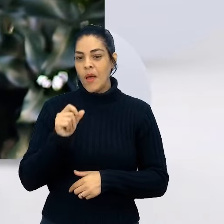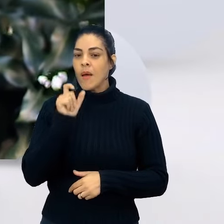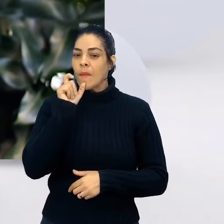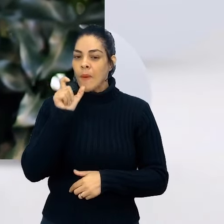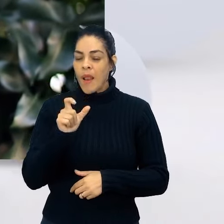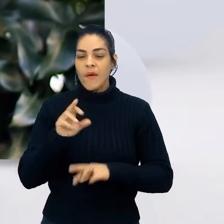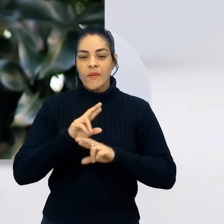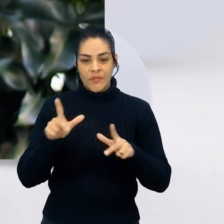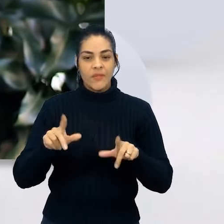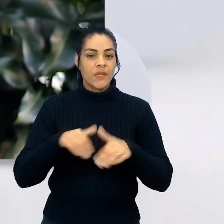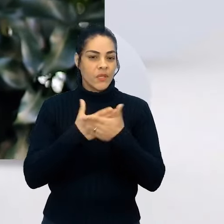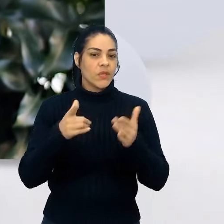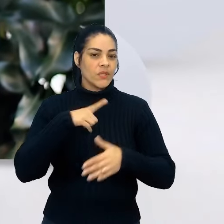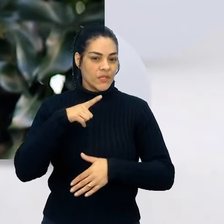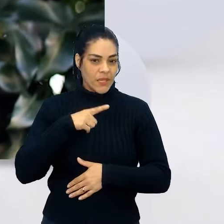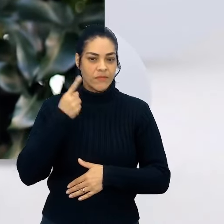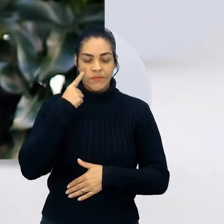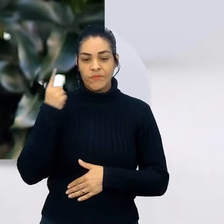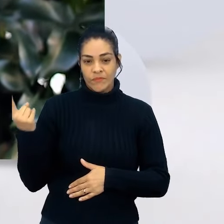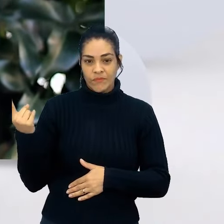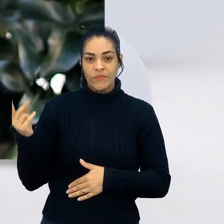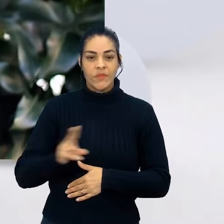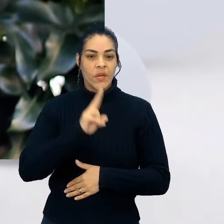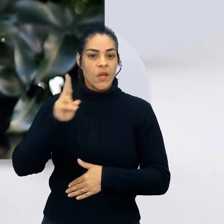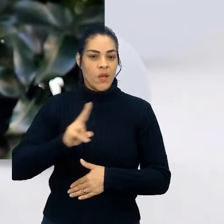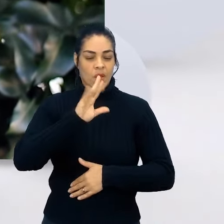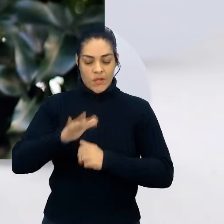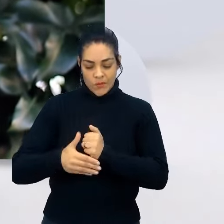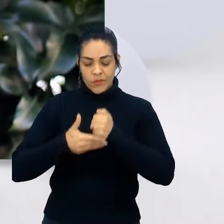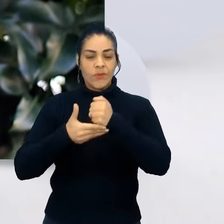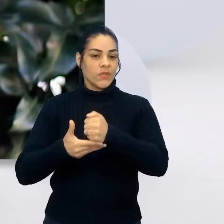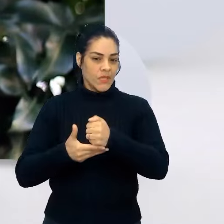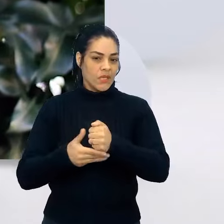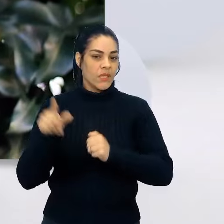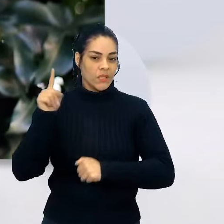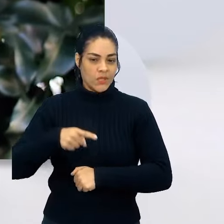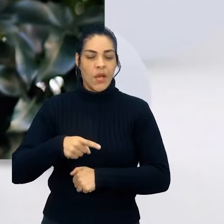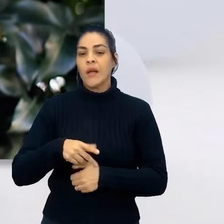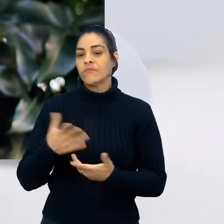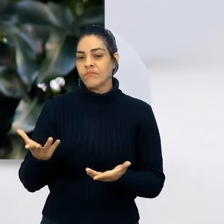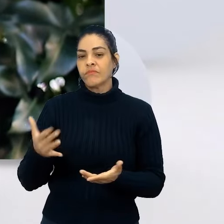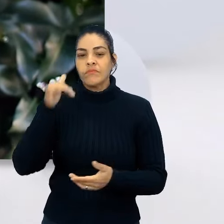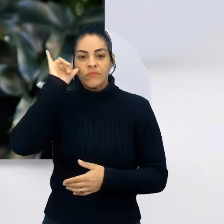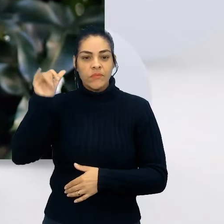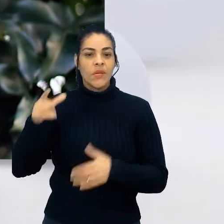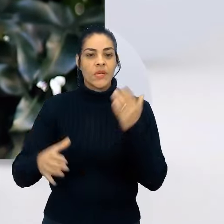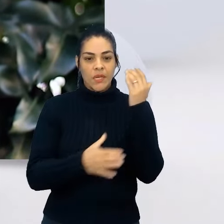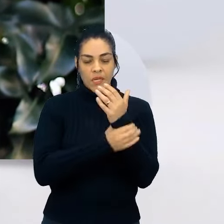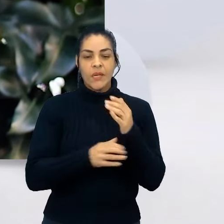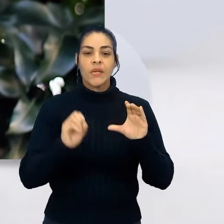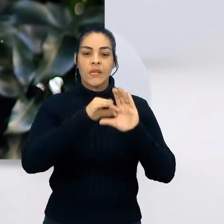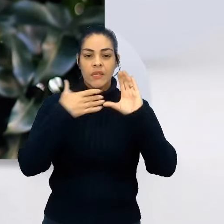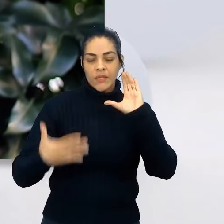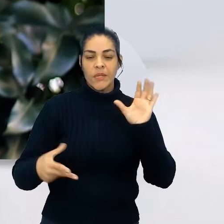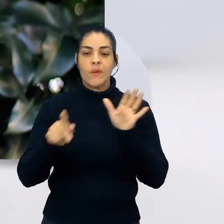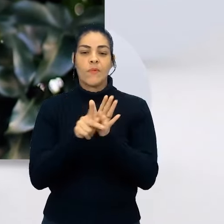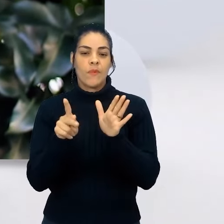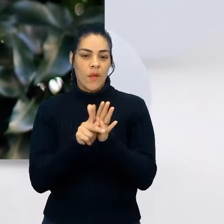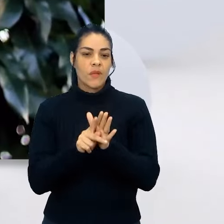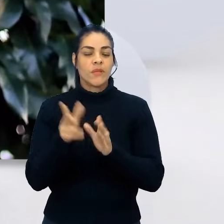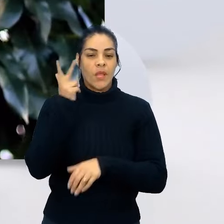essa definição de flexível, utilização sustentada. Já na preservação, fala em garantir características próprias, ou